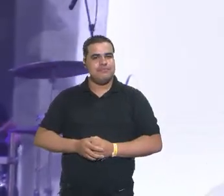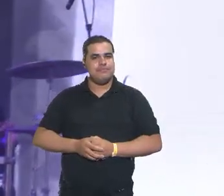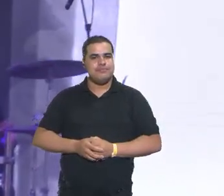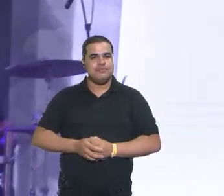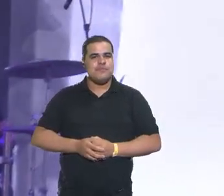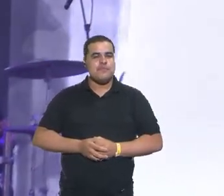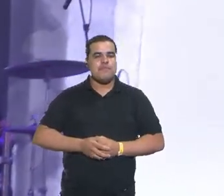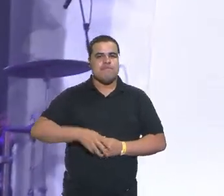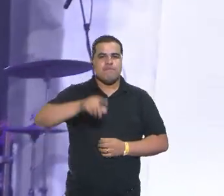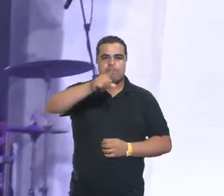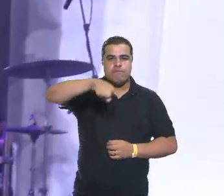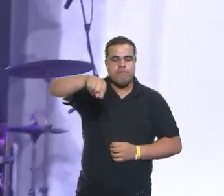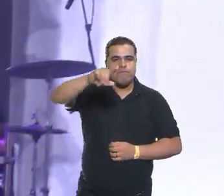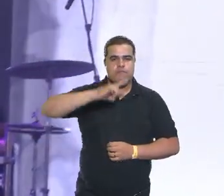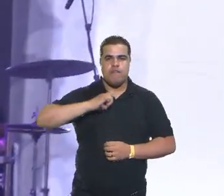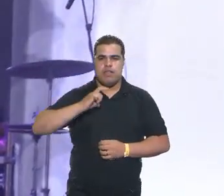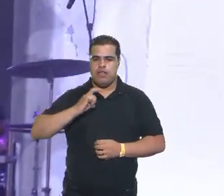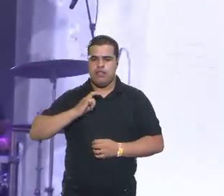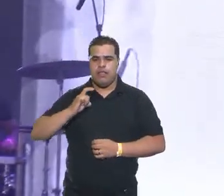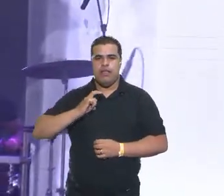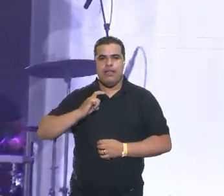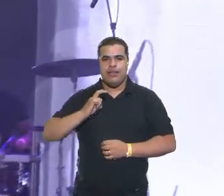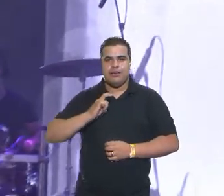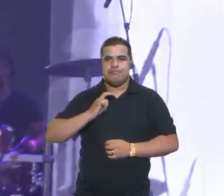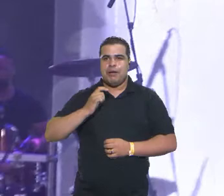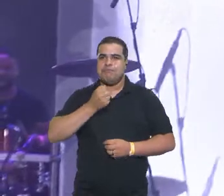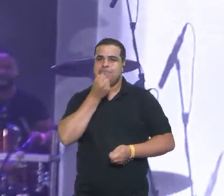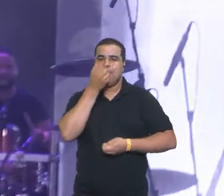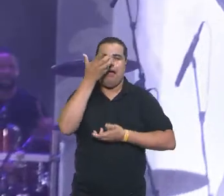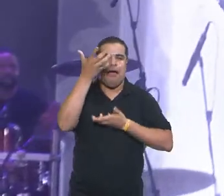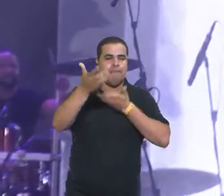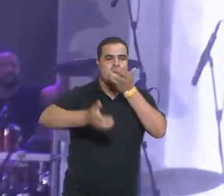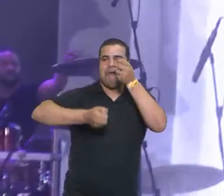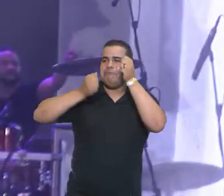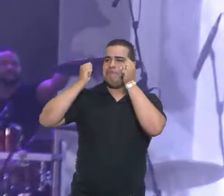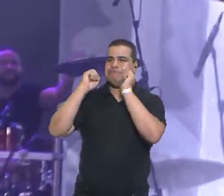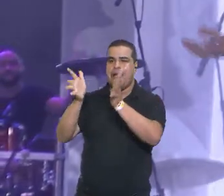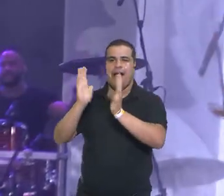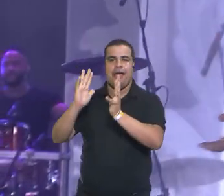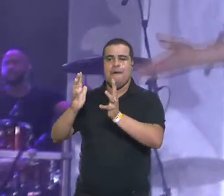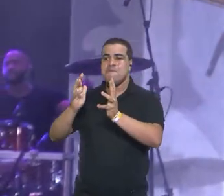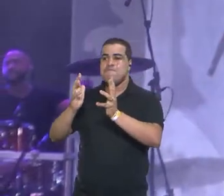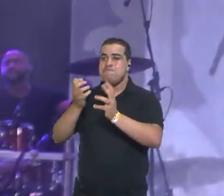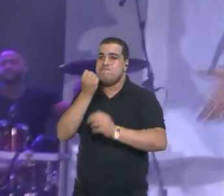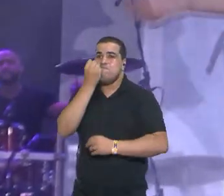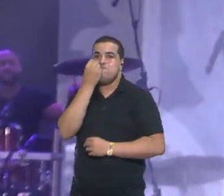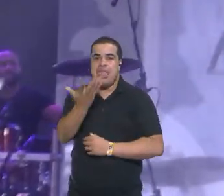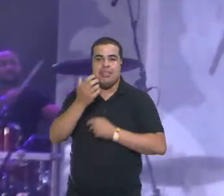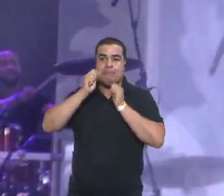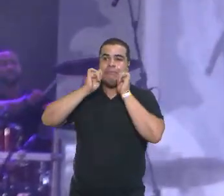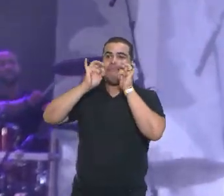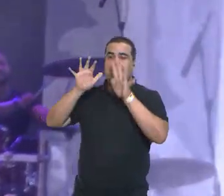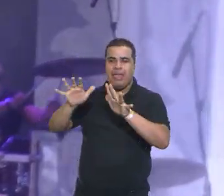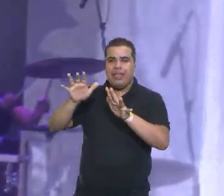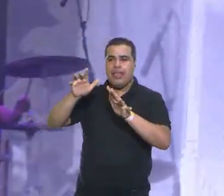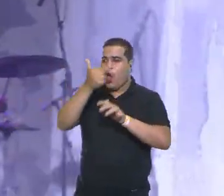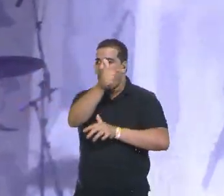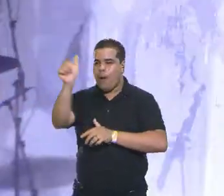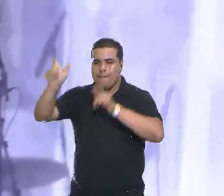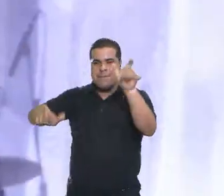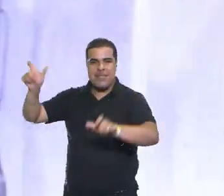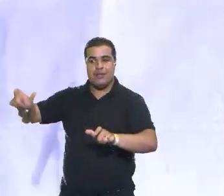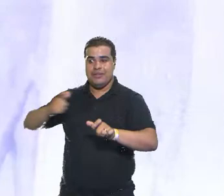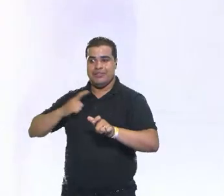ter palavras de vida saindo da sua boca para abençoar pessoas a sua volta